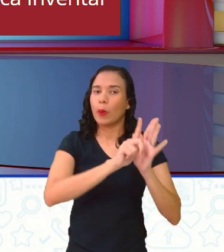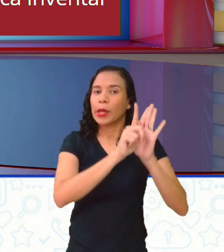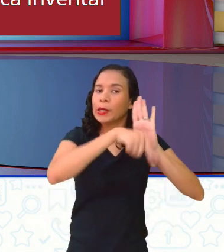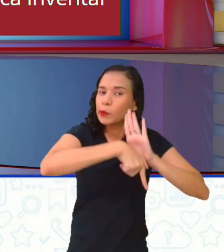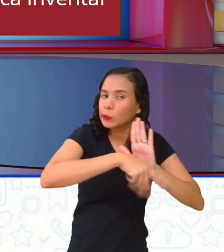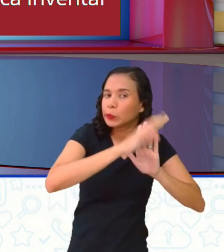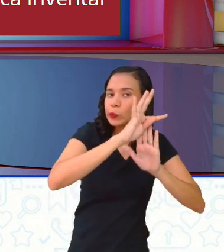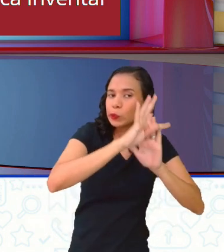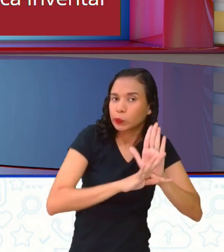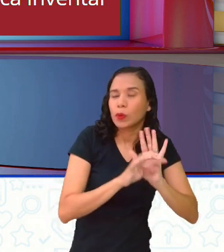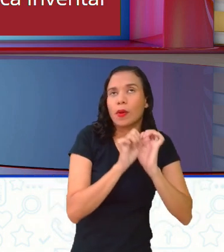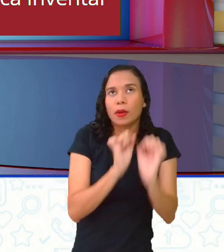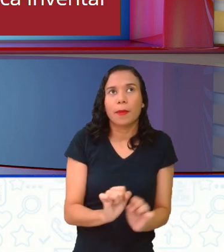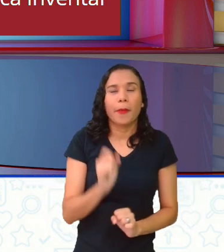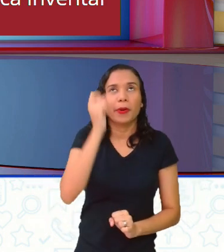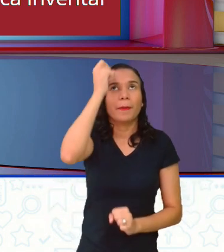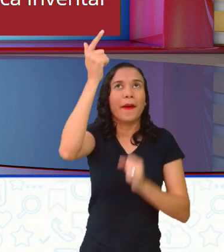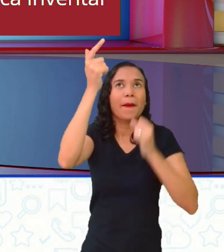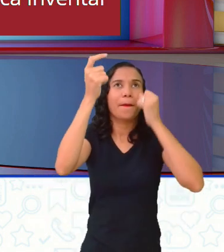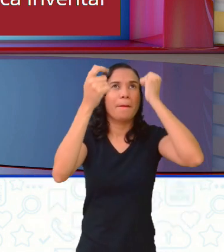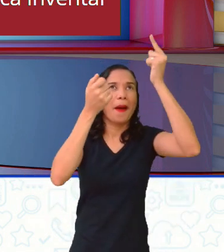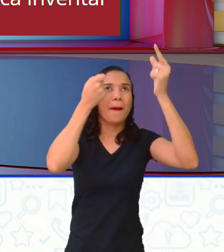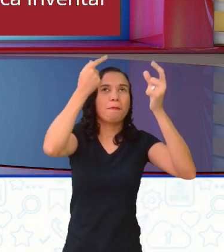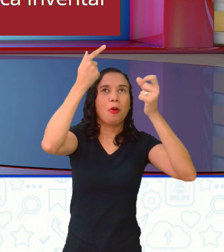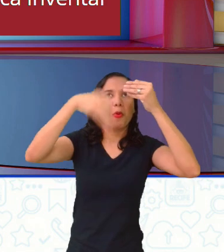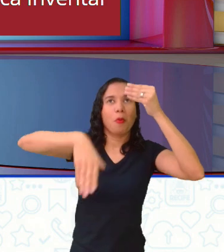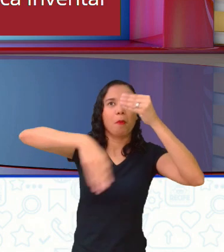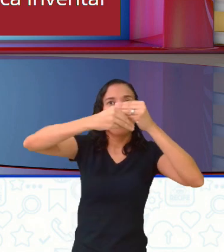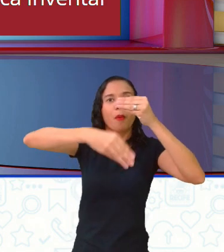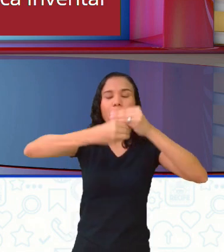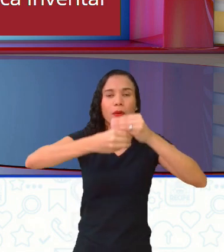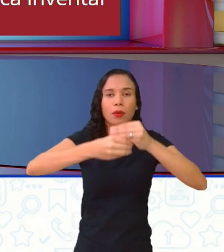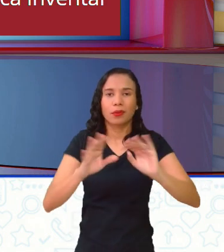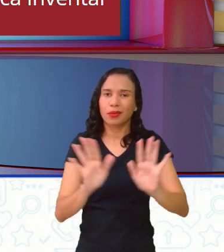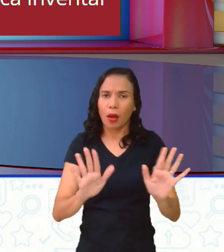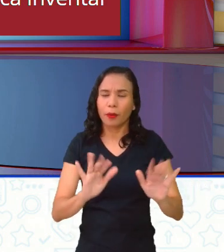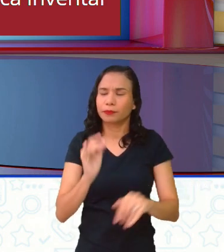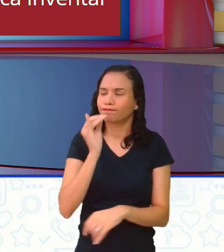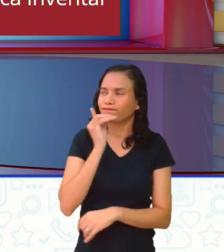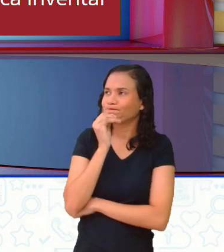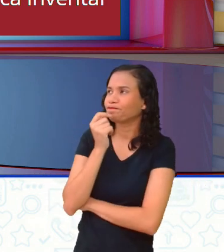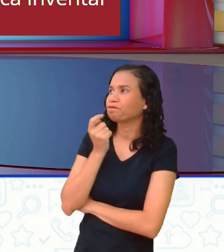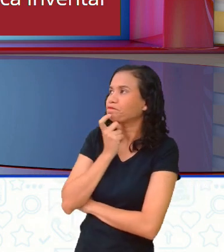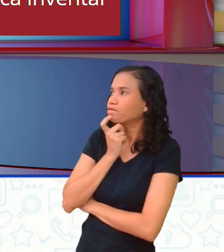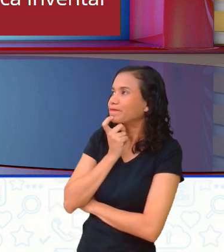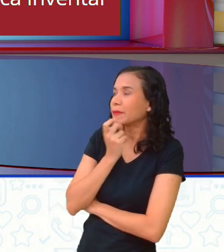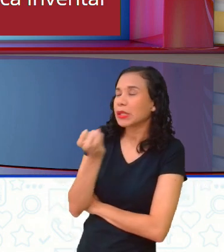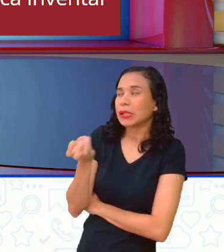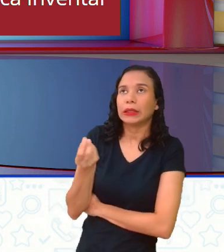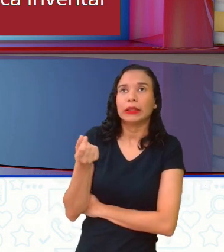possa sair criando situações. Então, vamos supor que uma notícia